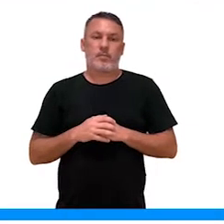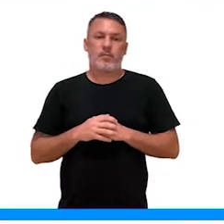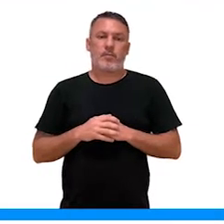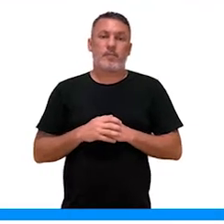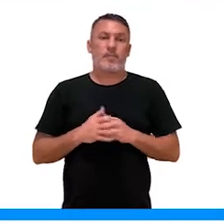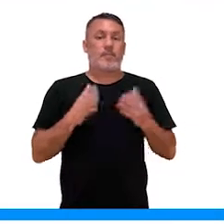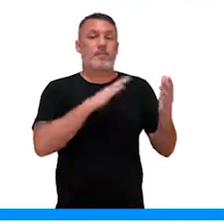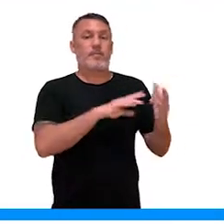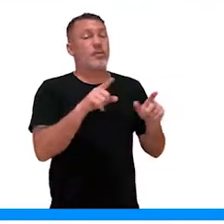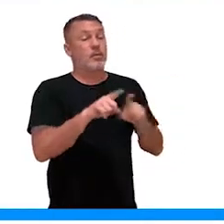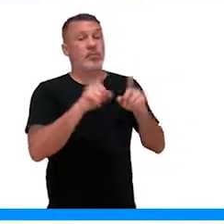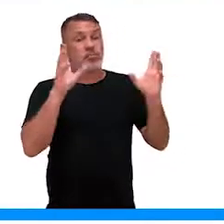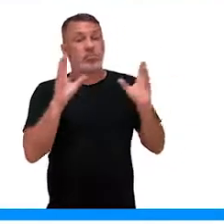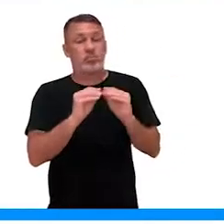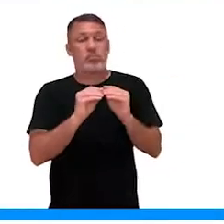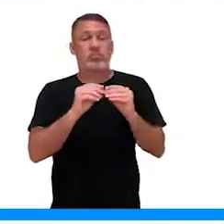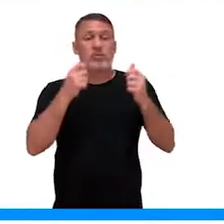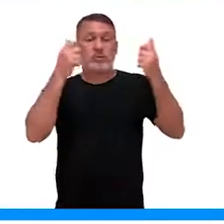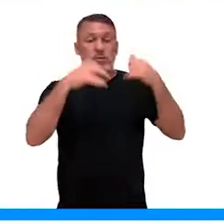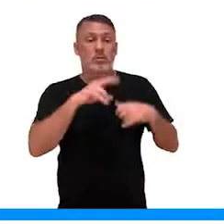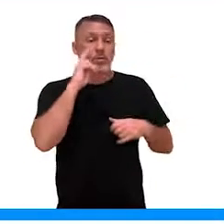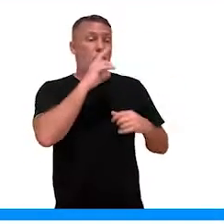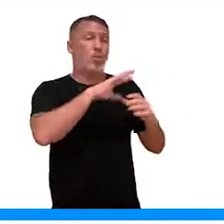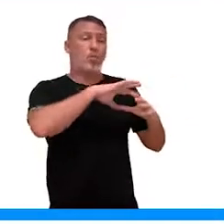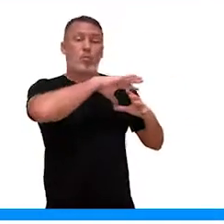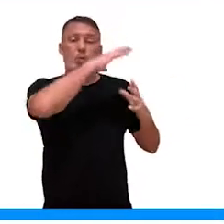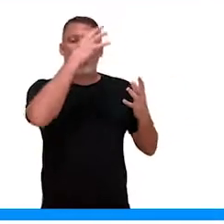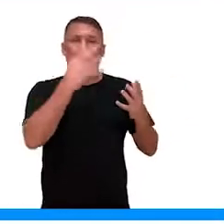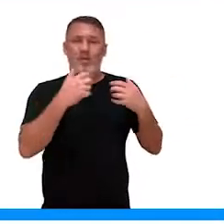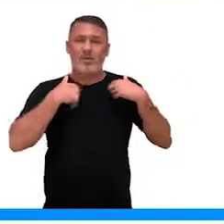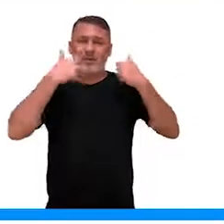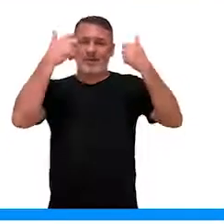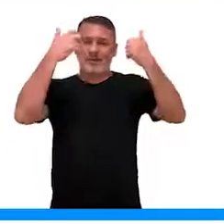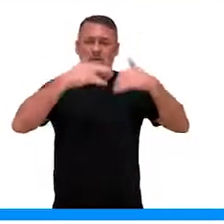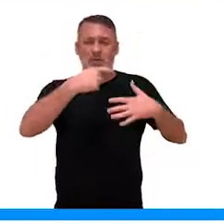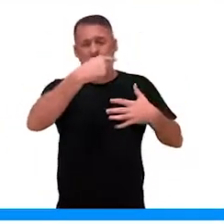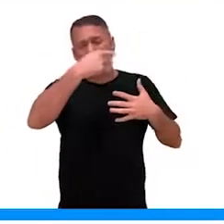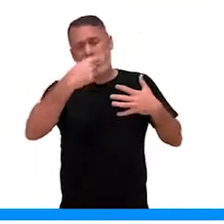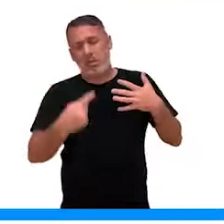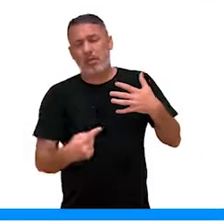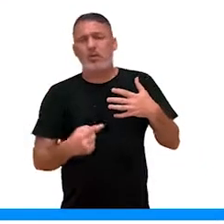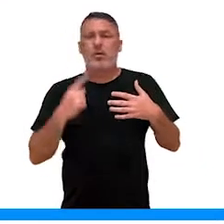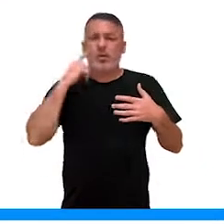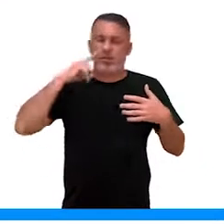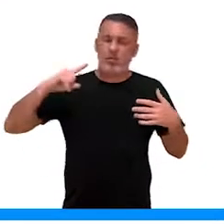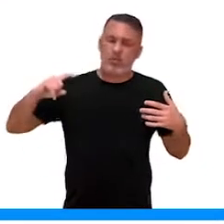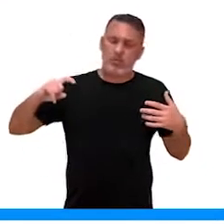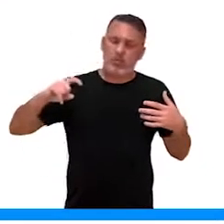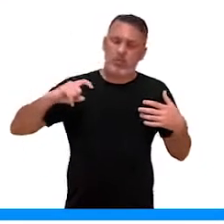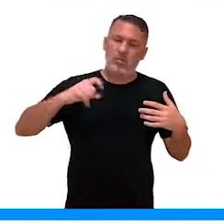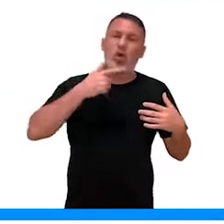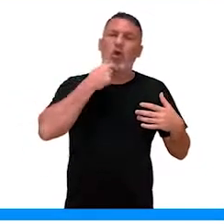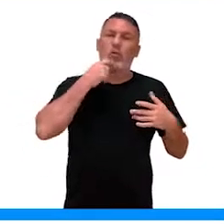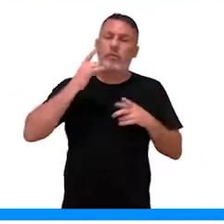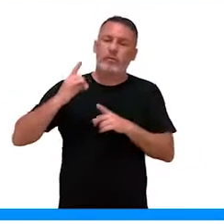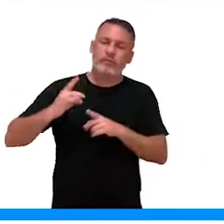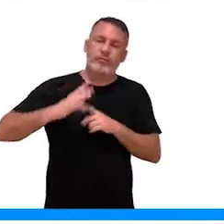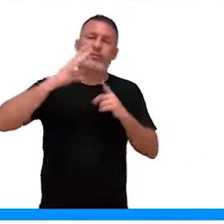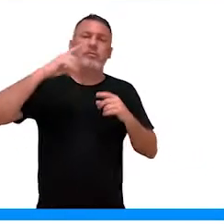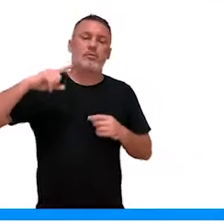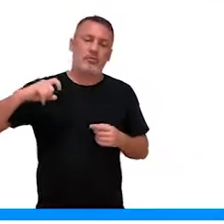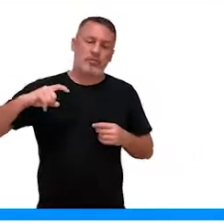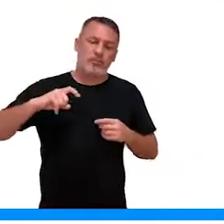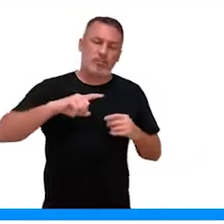Então, basicamente, a gente tem um resumo aí de tudo que aconteceu. O espermatozoide sendo lançado pelo homem, o